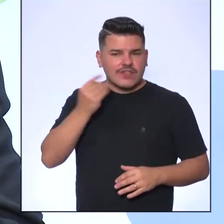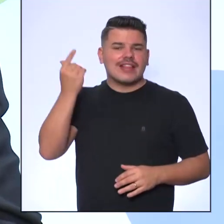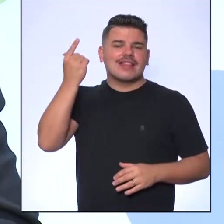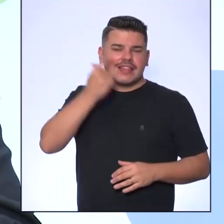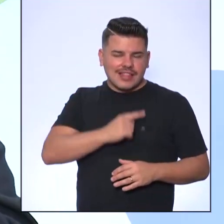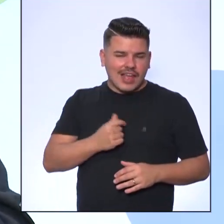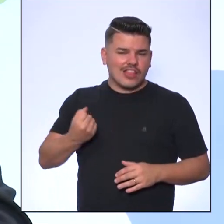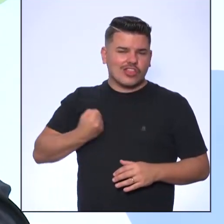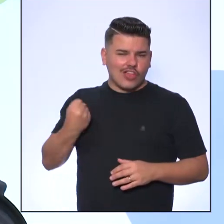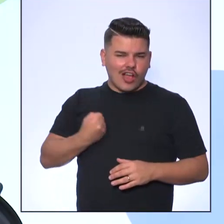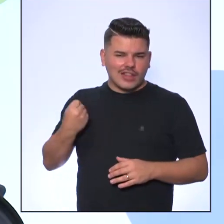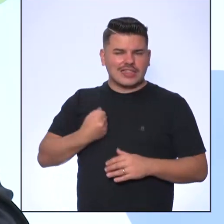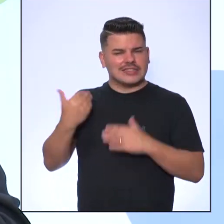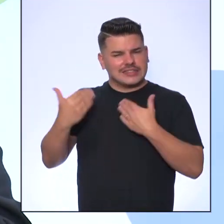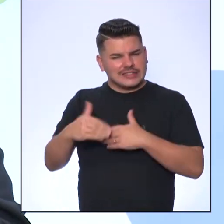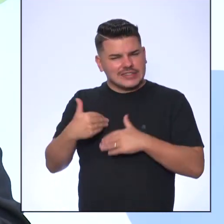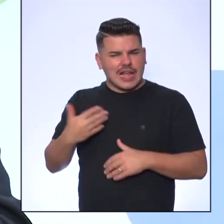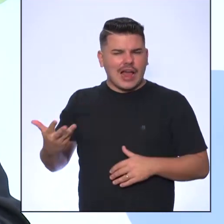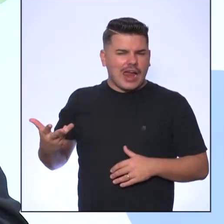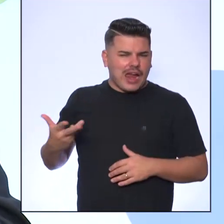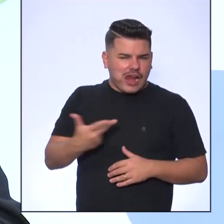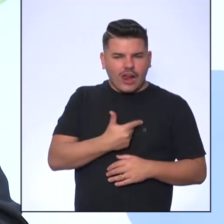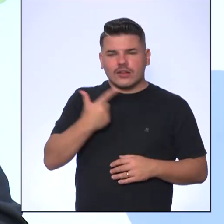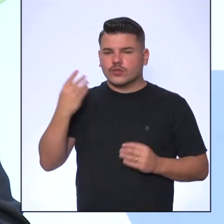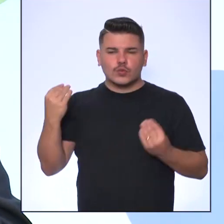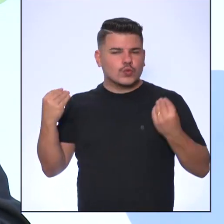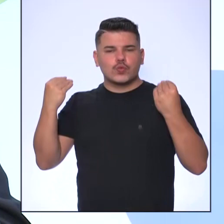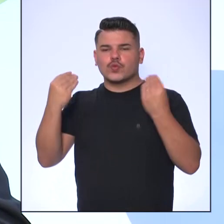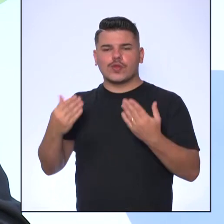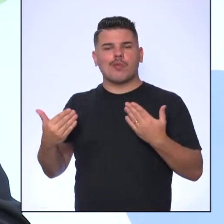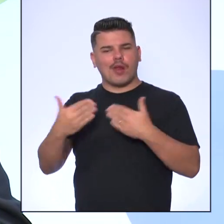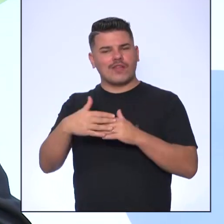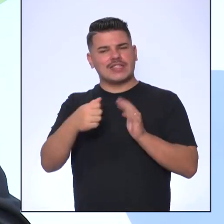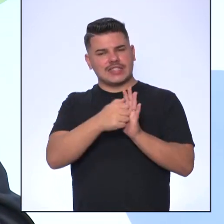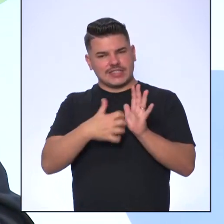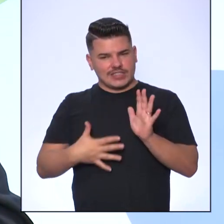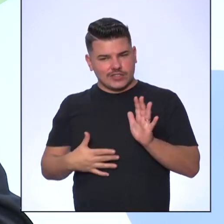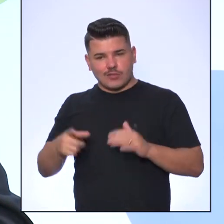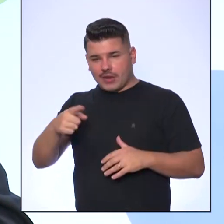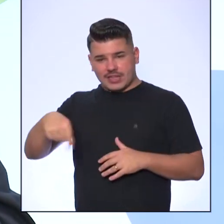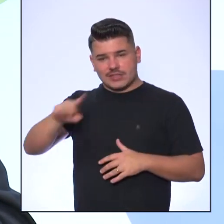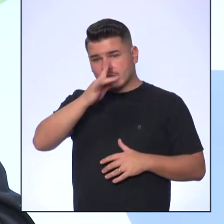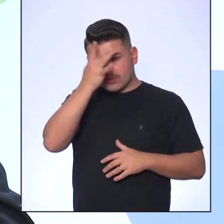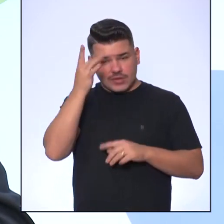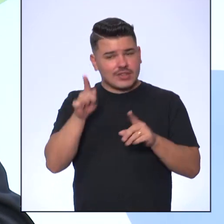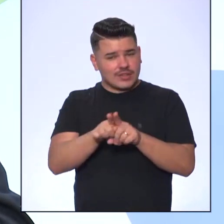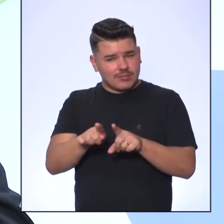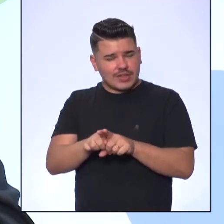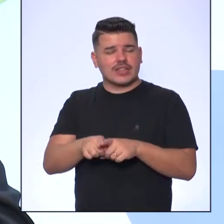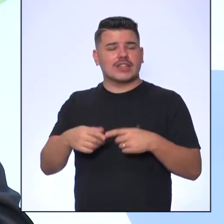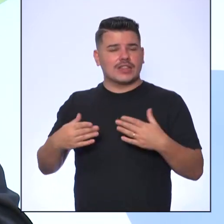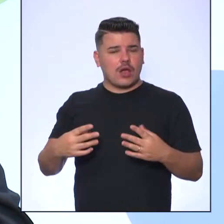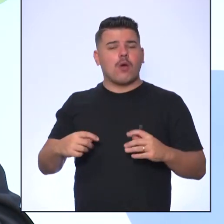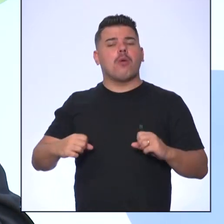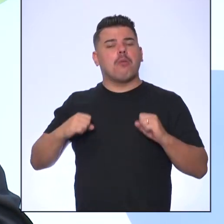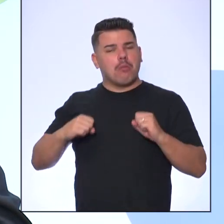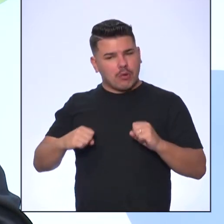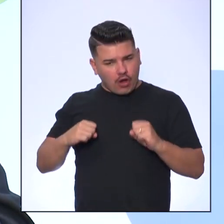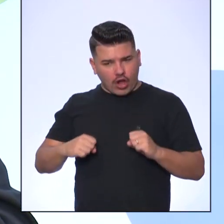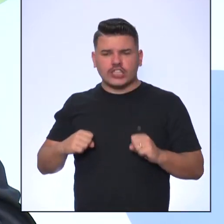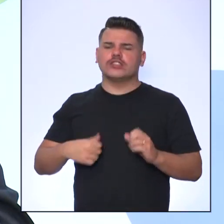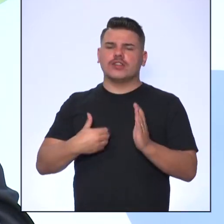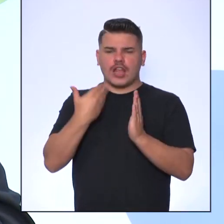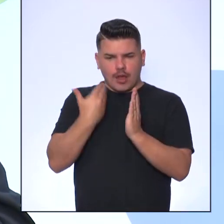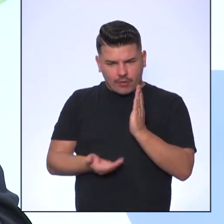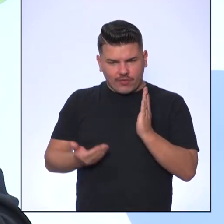recuperar todas essas habilidades, por exemplo, que a gente está fazendo para vocês. Então, poderá sim ter